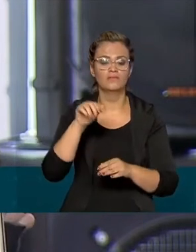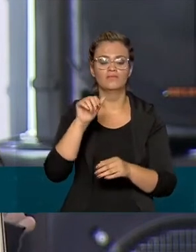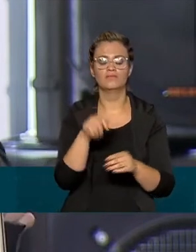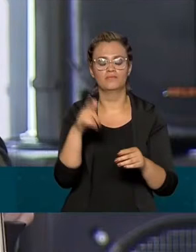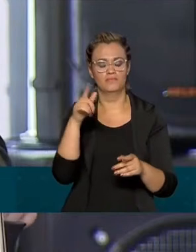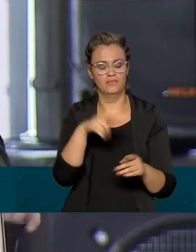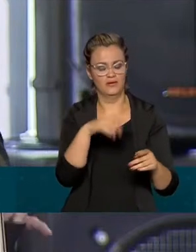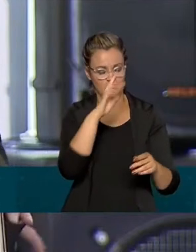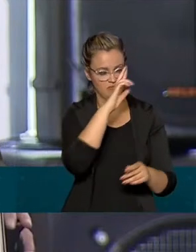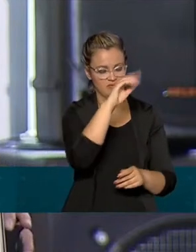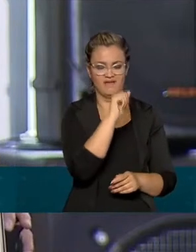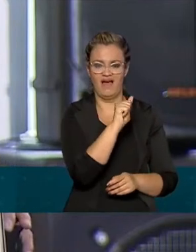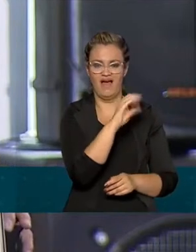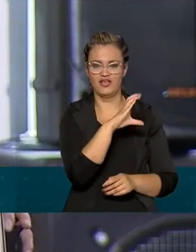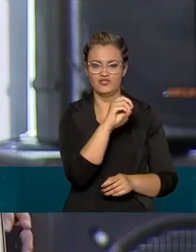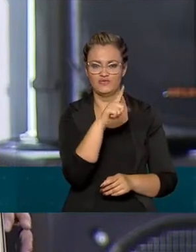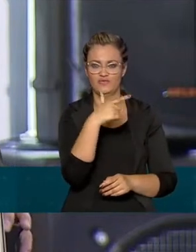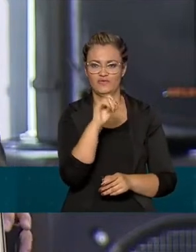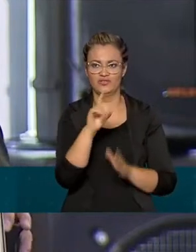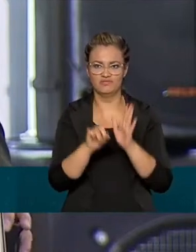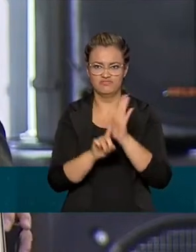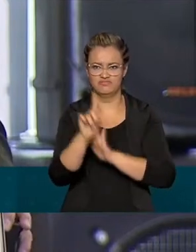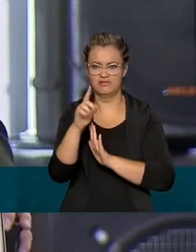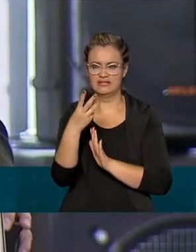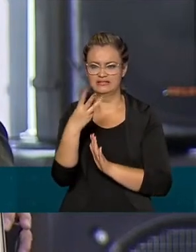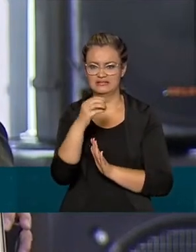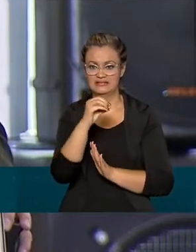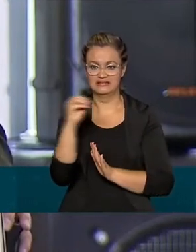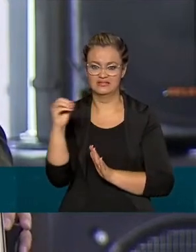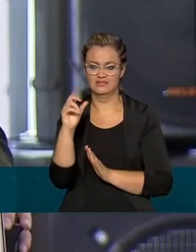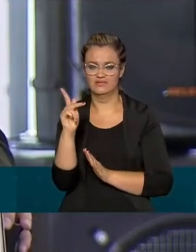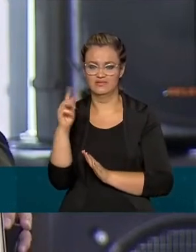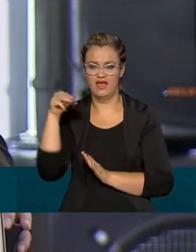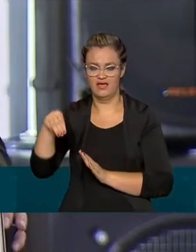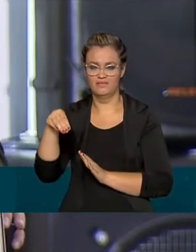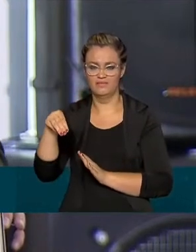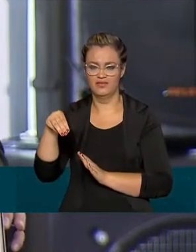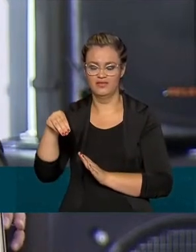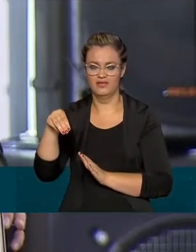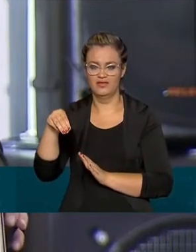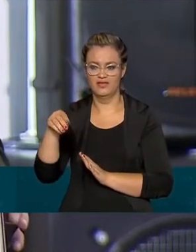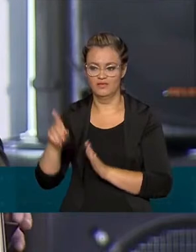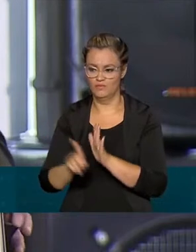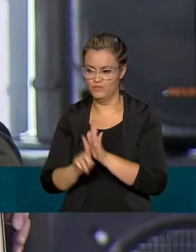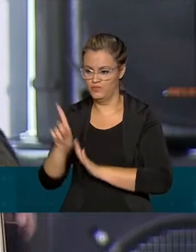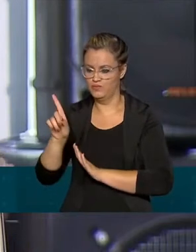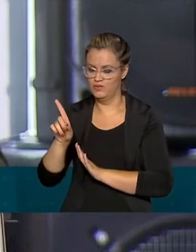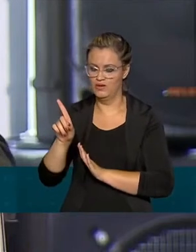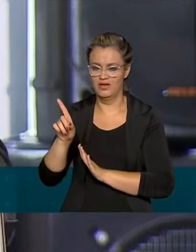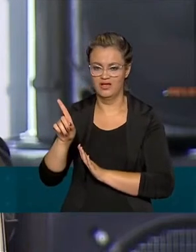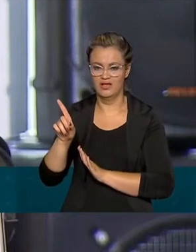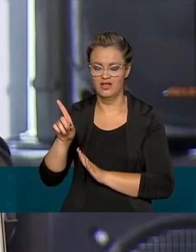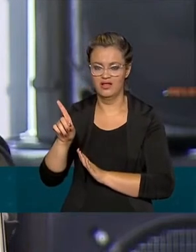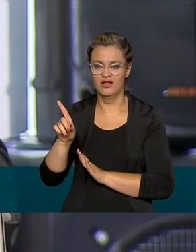Aço 2020 com alcance de 300 quilômetros e de alta precisão, trazendo